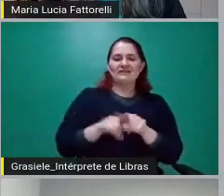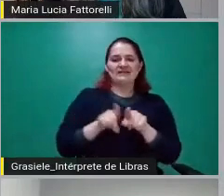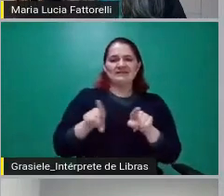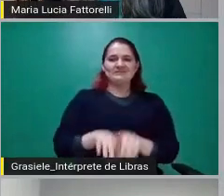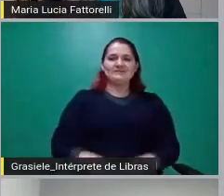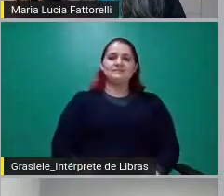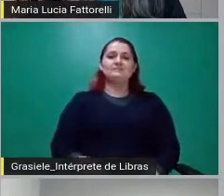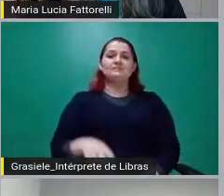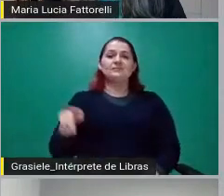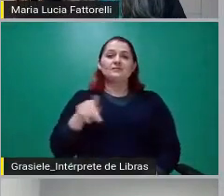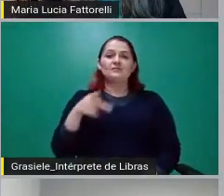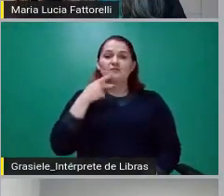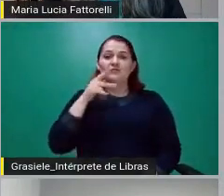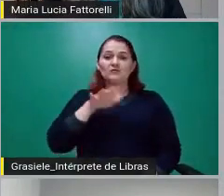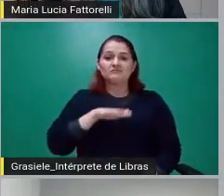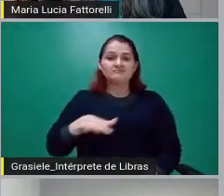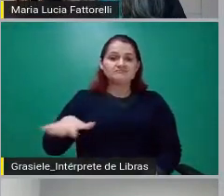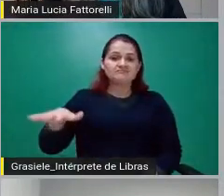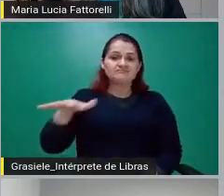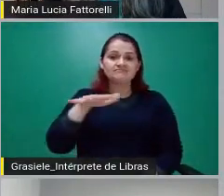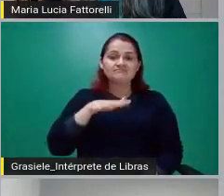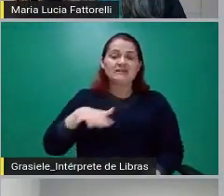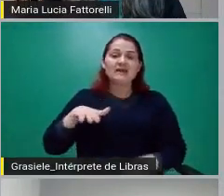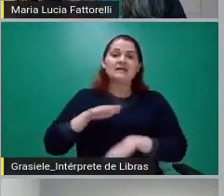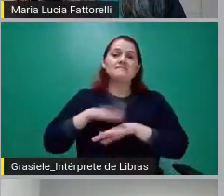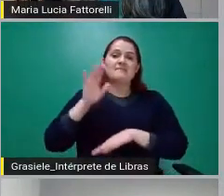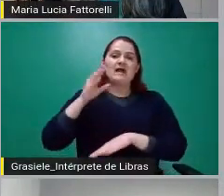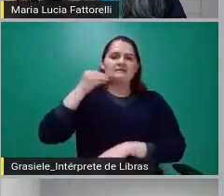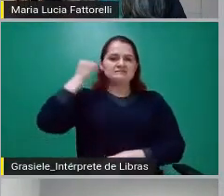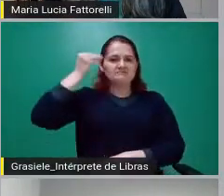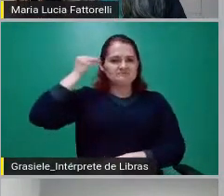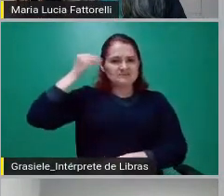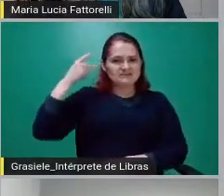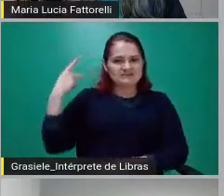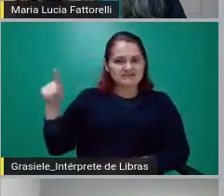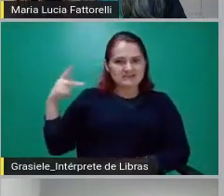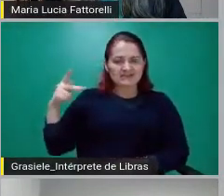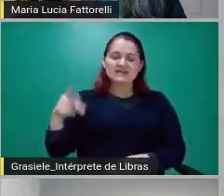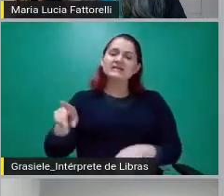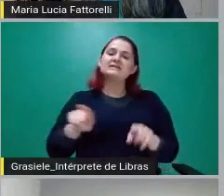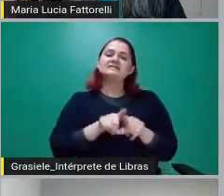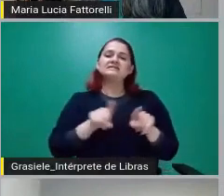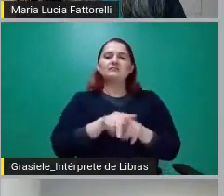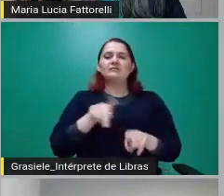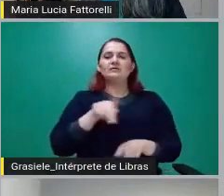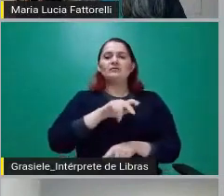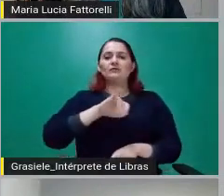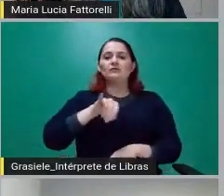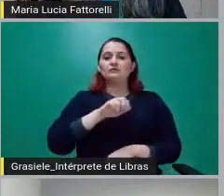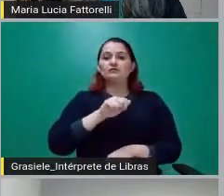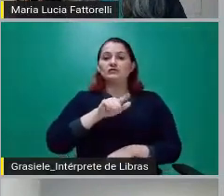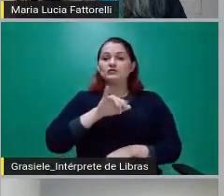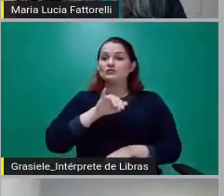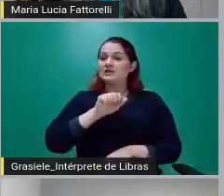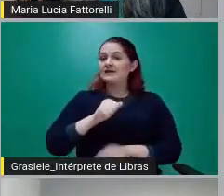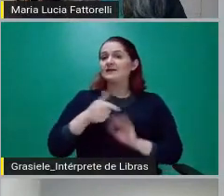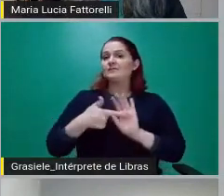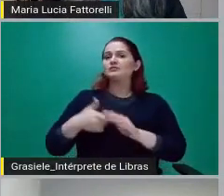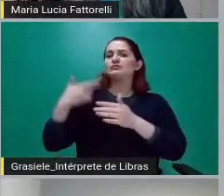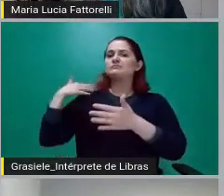no plano empírico, e a professora Juliana Teixeira nos brindou com esse retrospecto